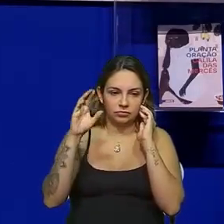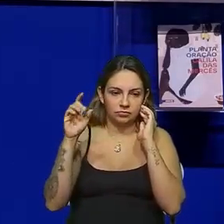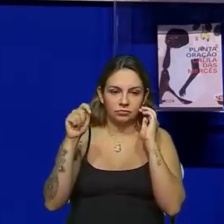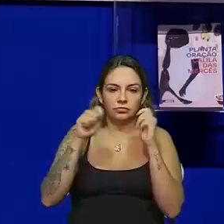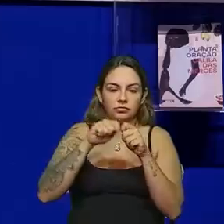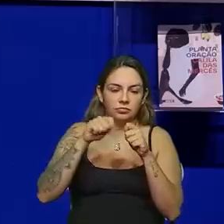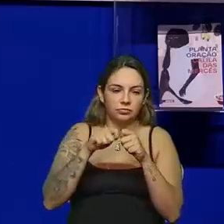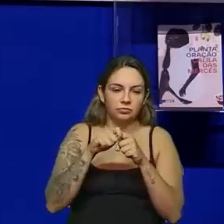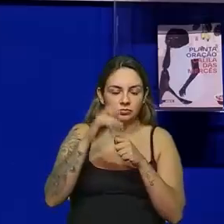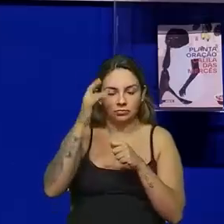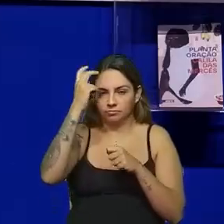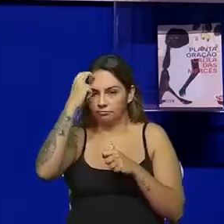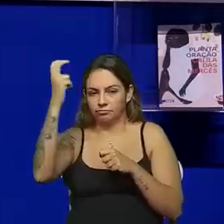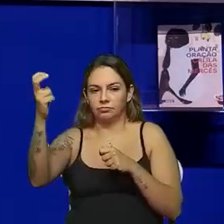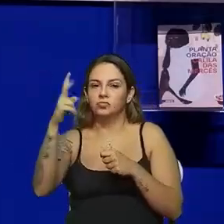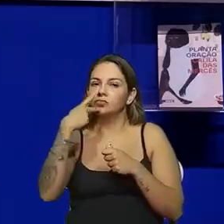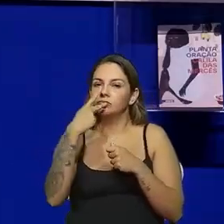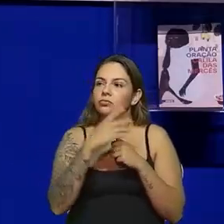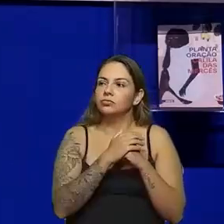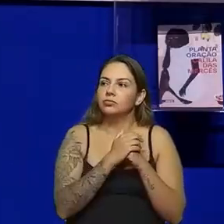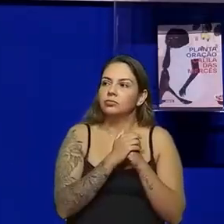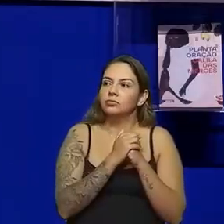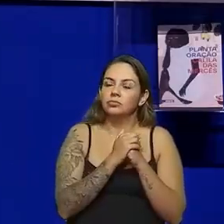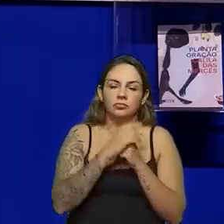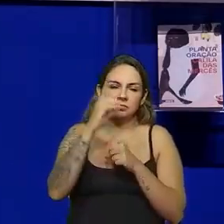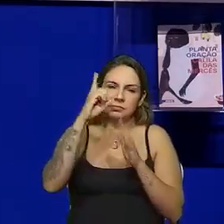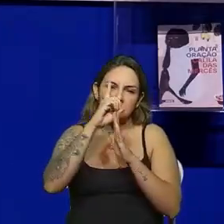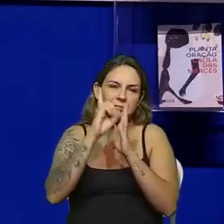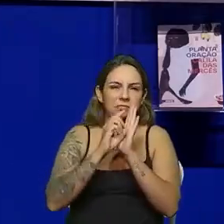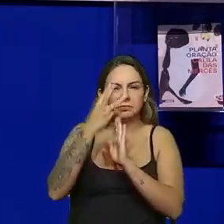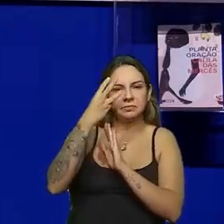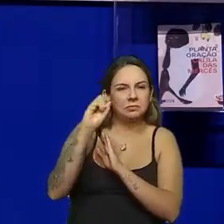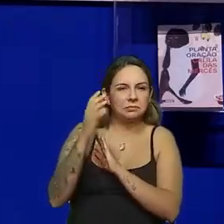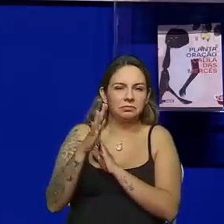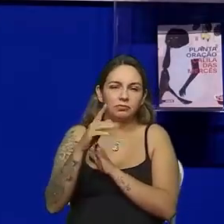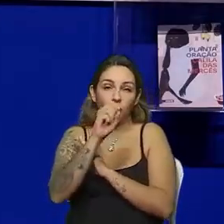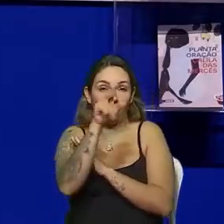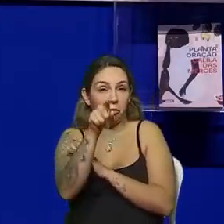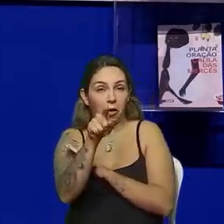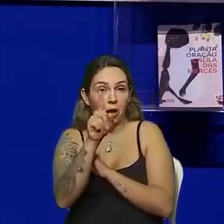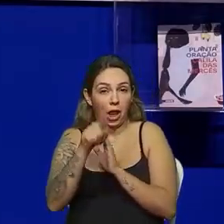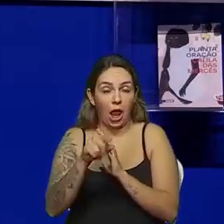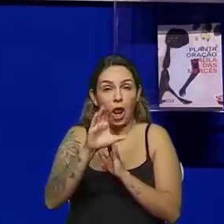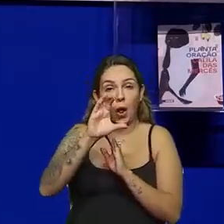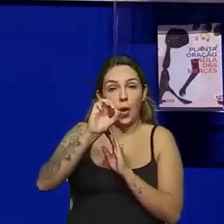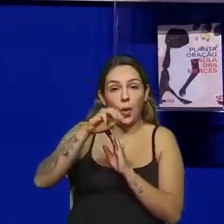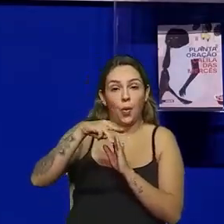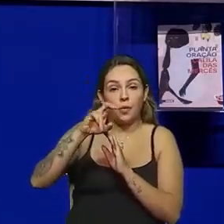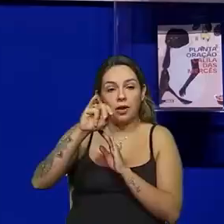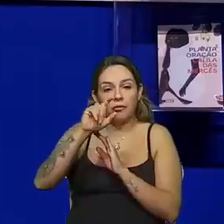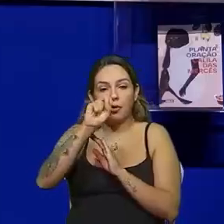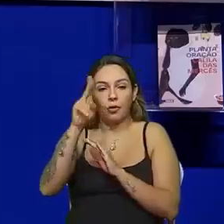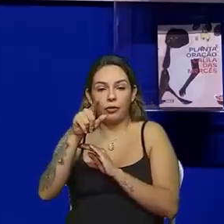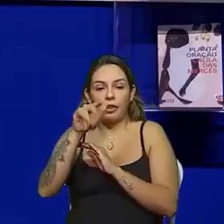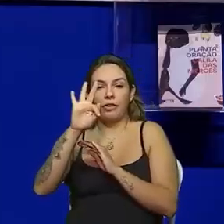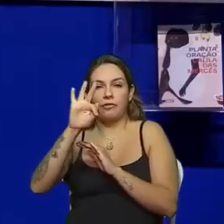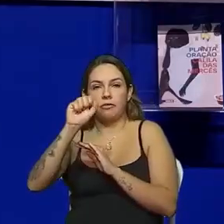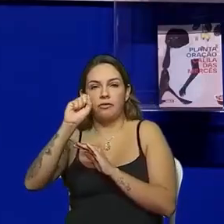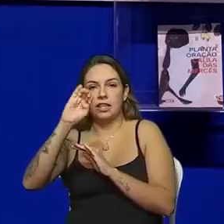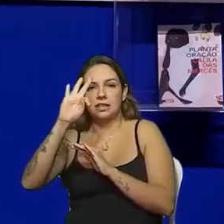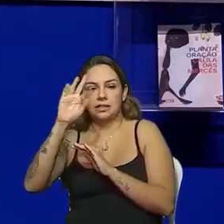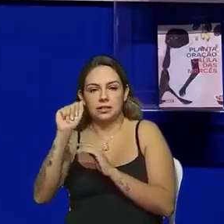Monteiro escreveu, que é genialmente, que ela diz, ali na década de 30, sabe? Ou você era comunista, ou você era